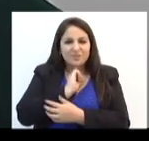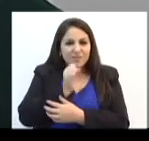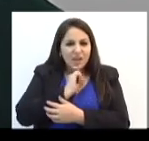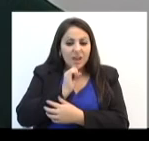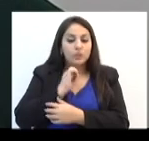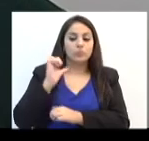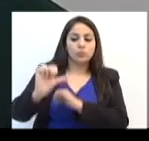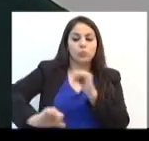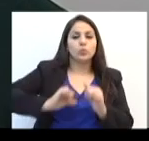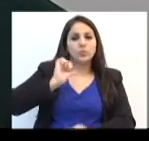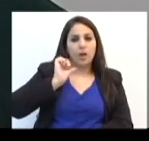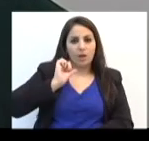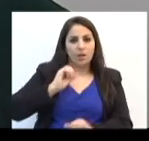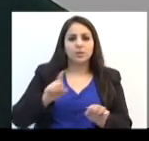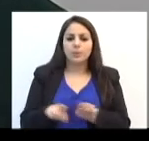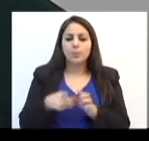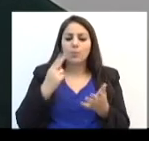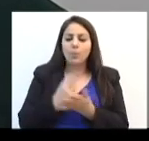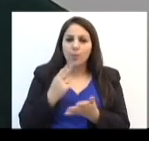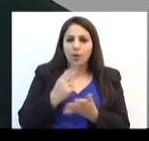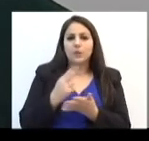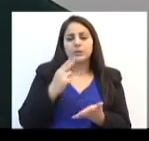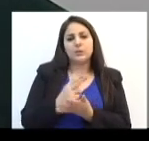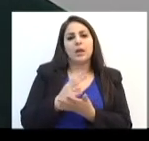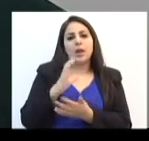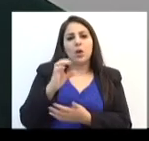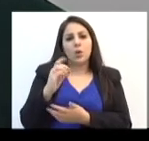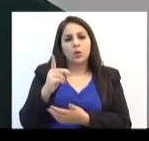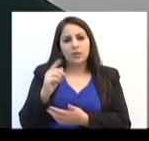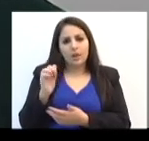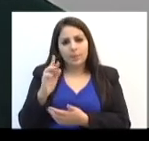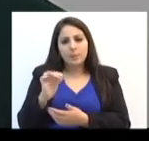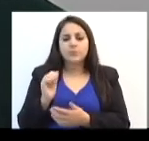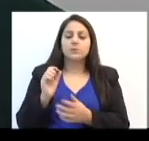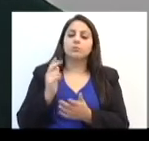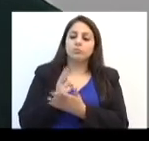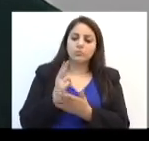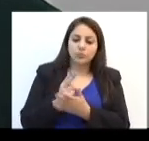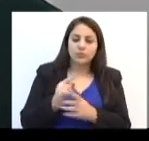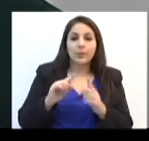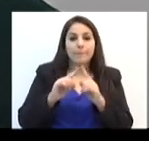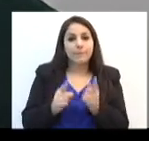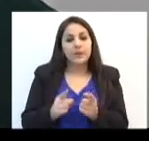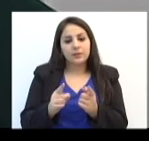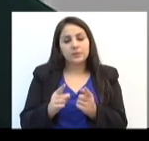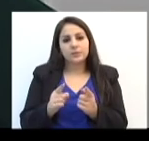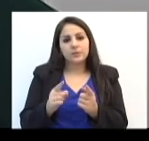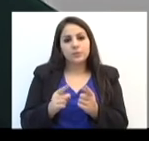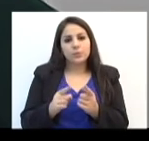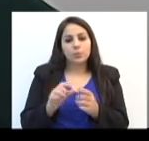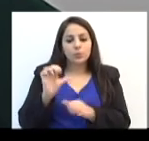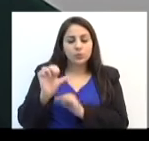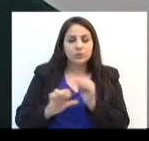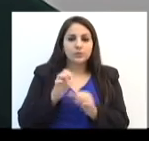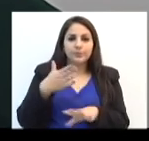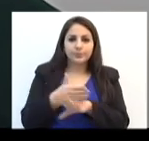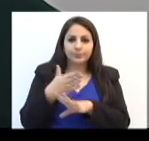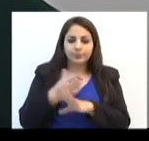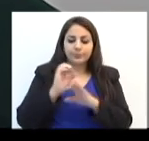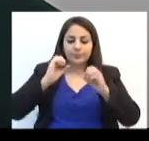queremos transformar. Então vamos manter a Codepas operando no transporte coletivo, mas vamos desenhar a sua participação no